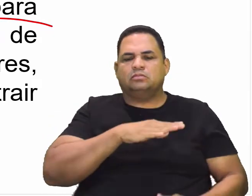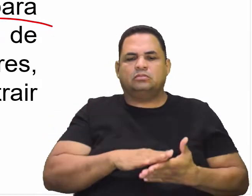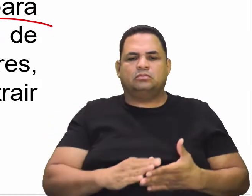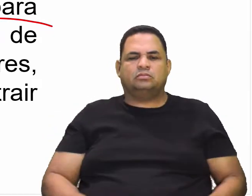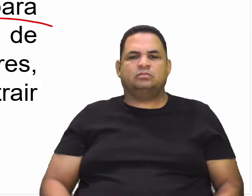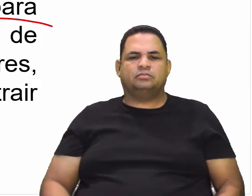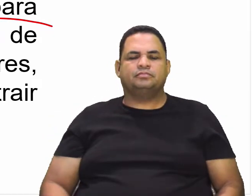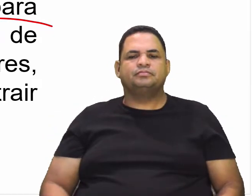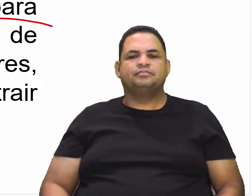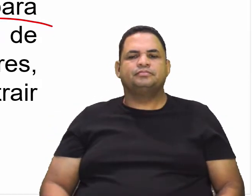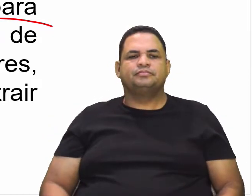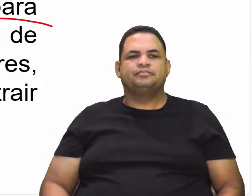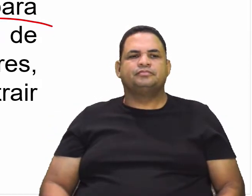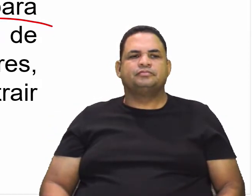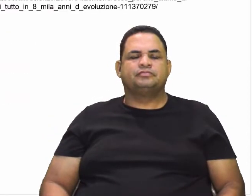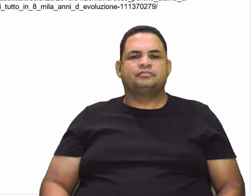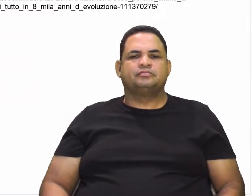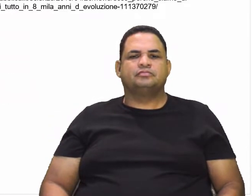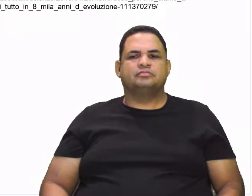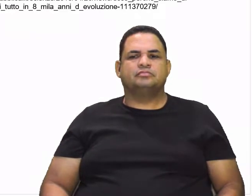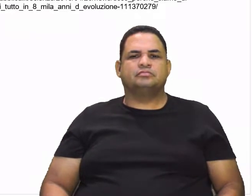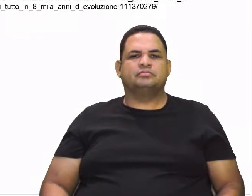Homo sapiens.